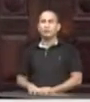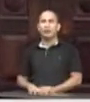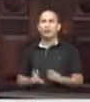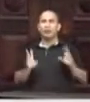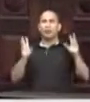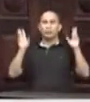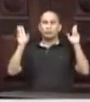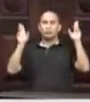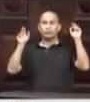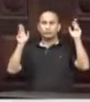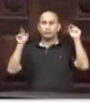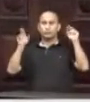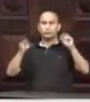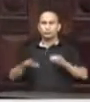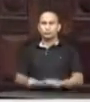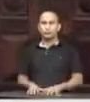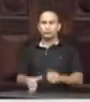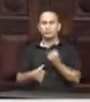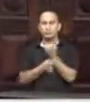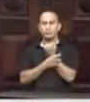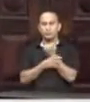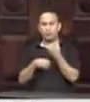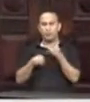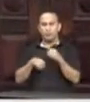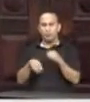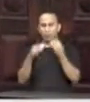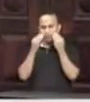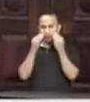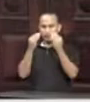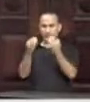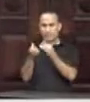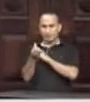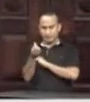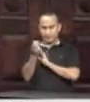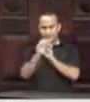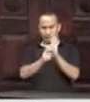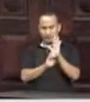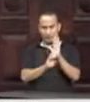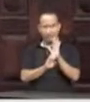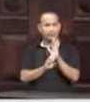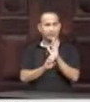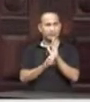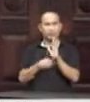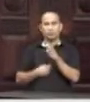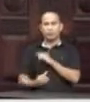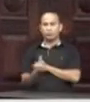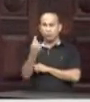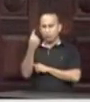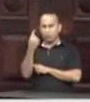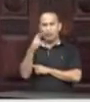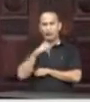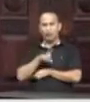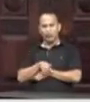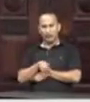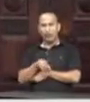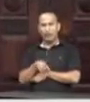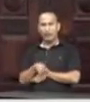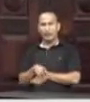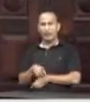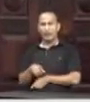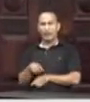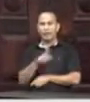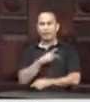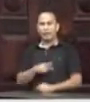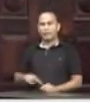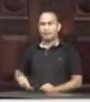questão da segurança, eu apresentei 6 emendas e uma delas é justamente para isso, senhor